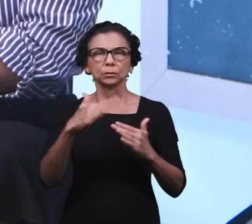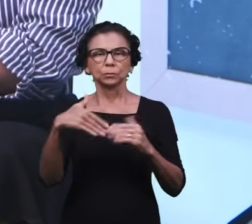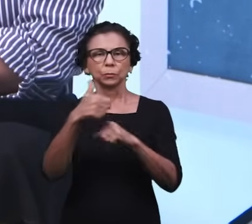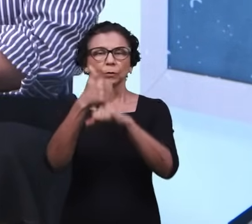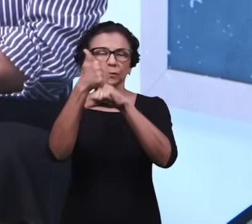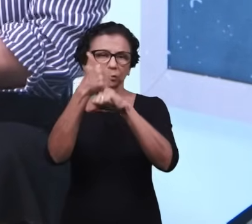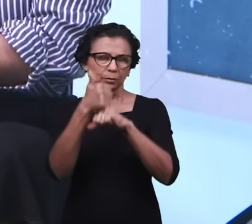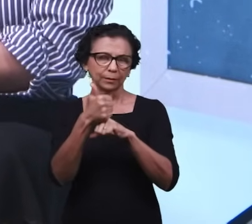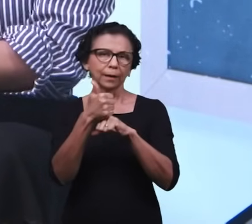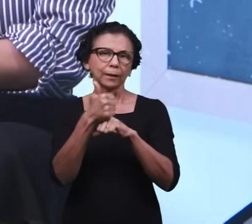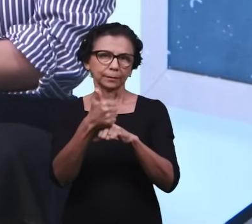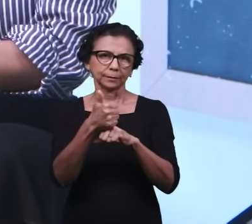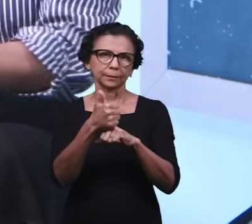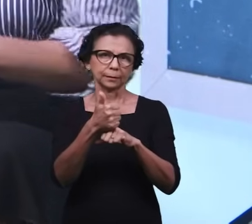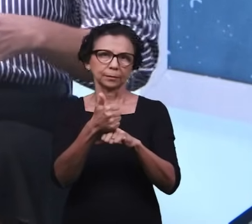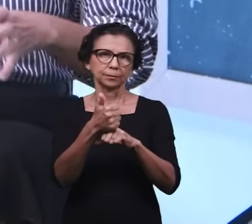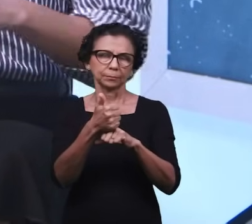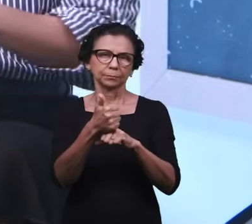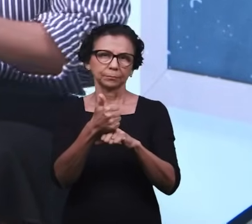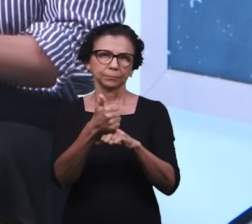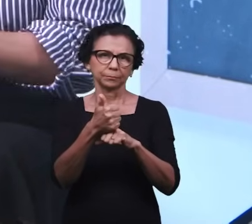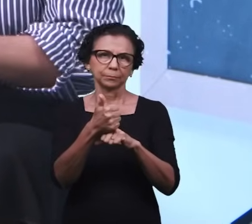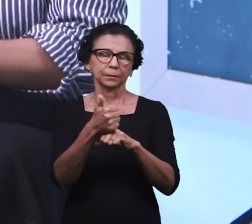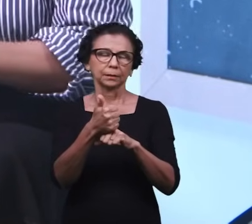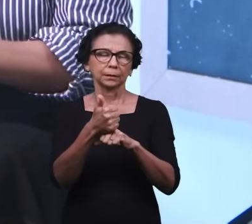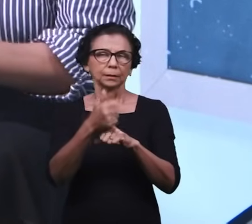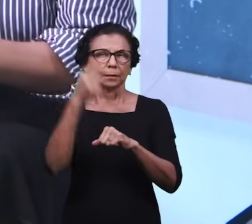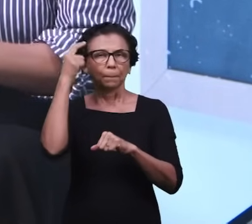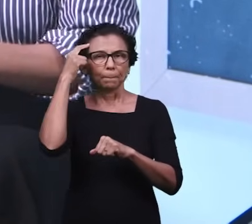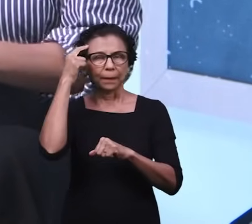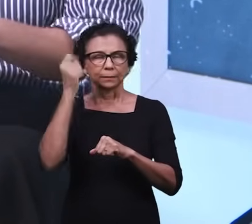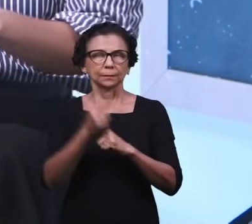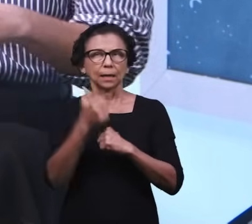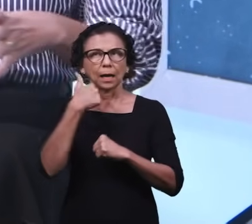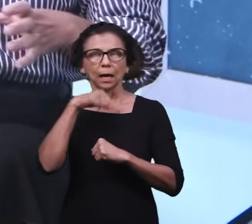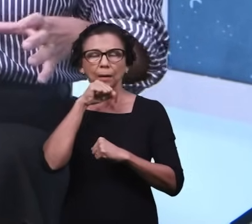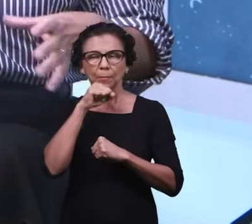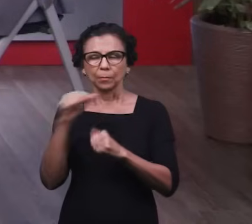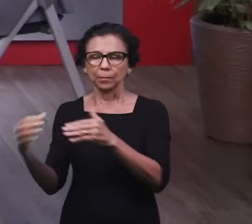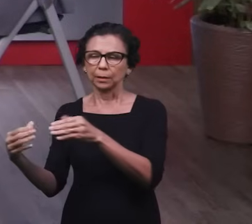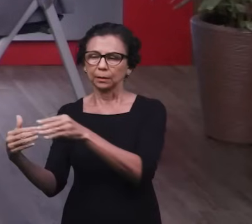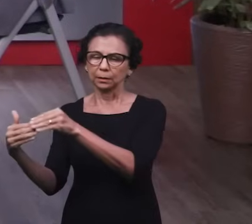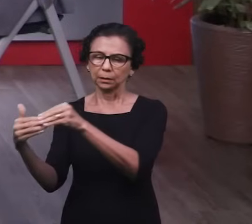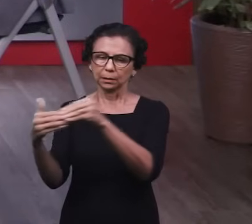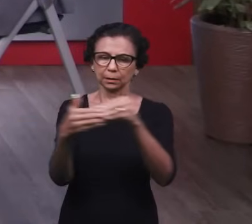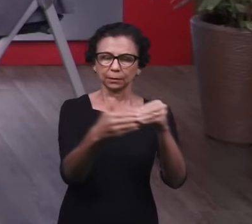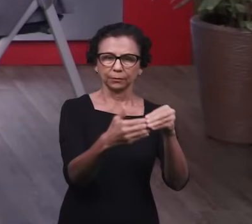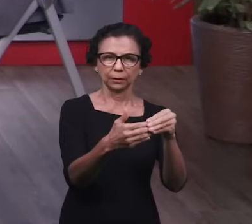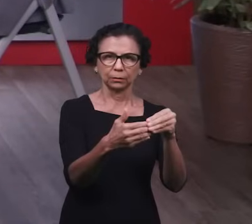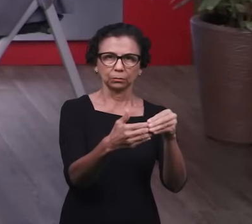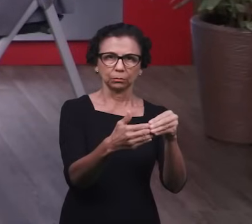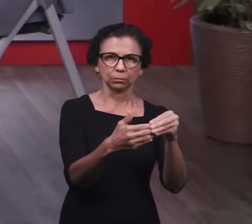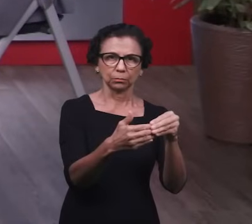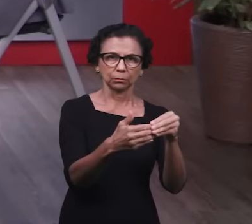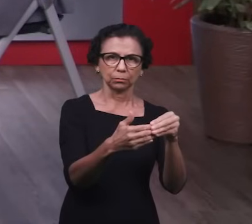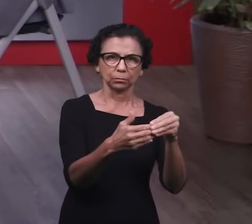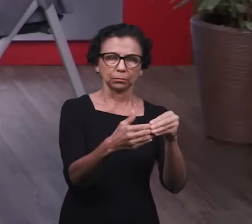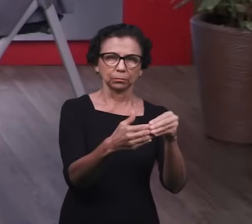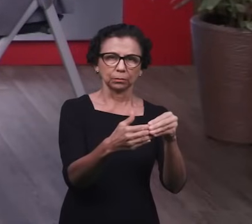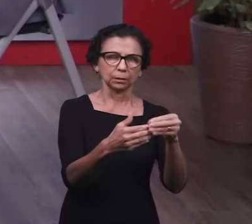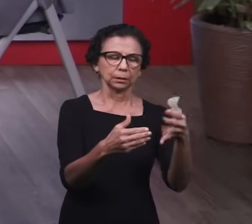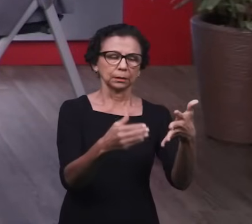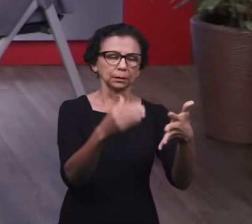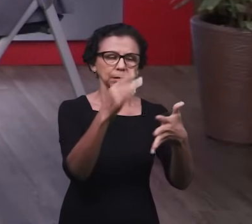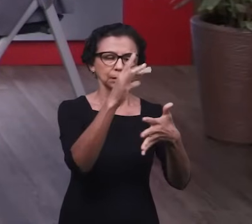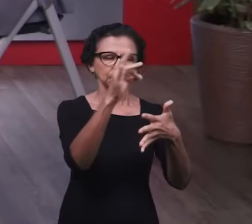a todos esses profissionais. Já imaginou o cansaço, né? Verdade. É uma vida em função